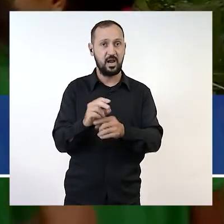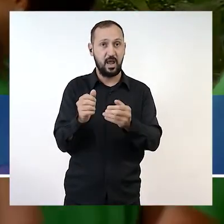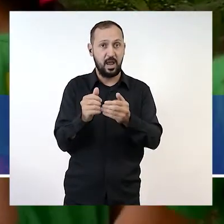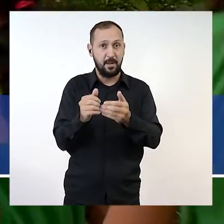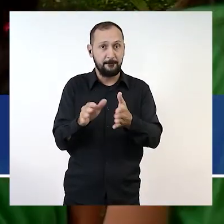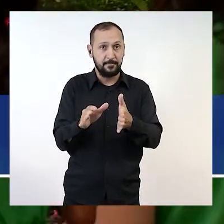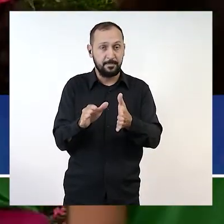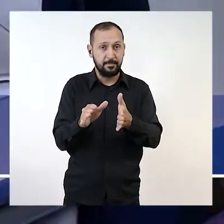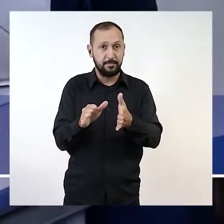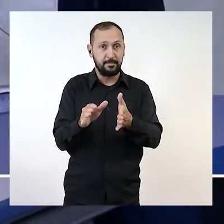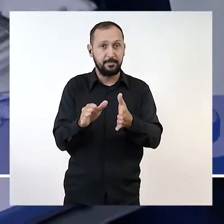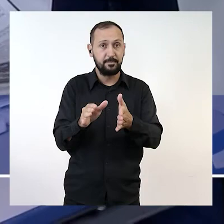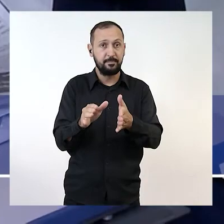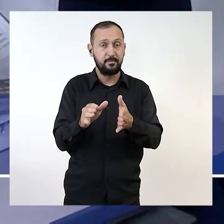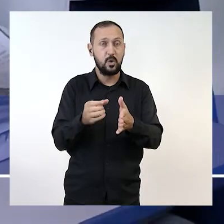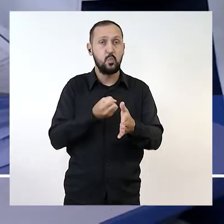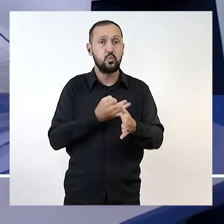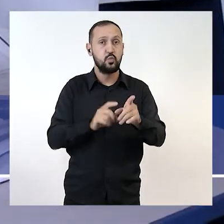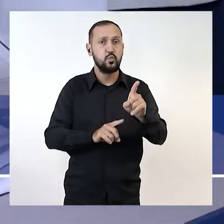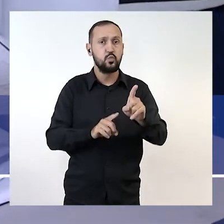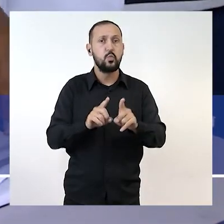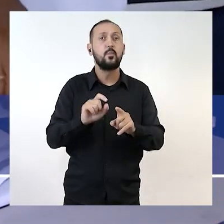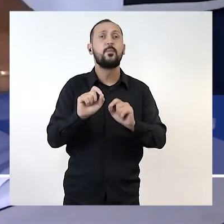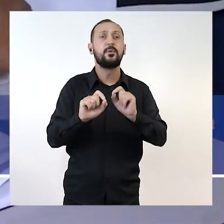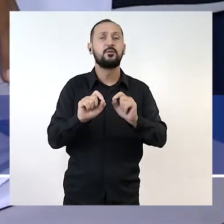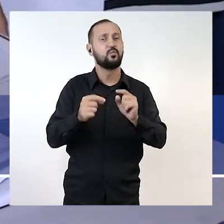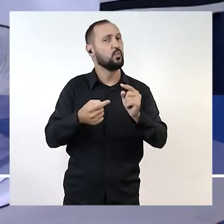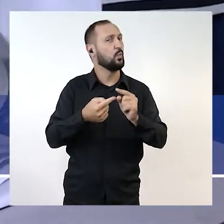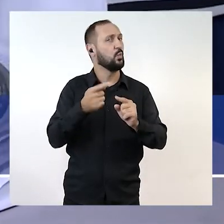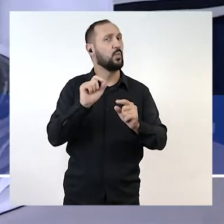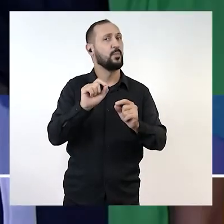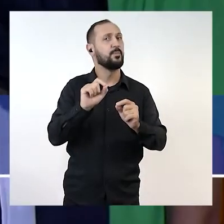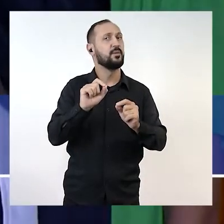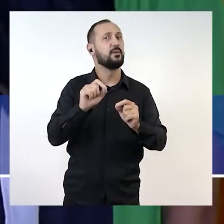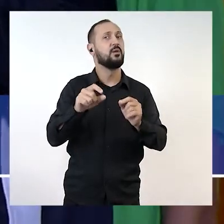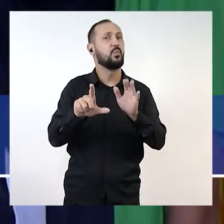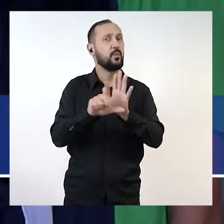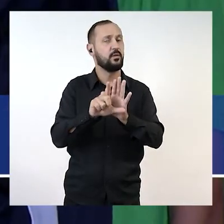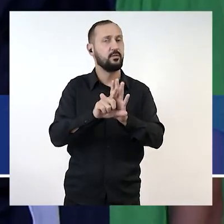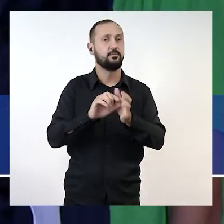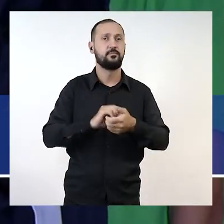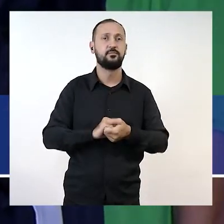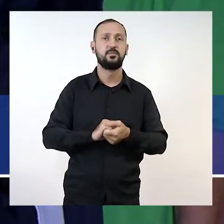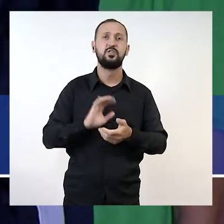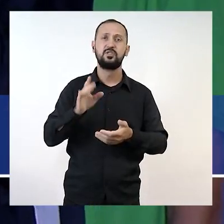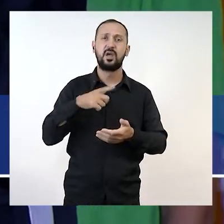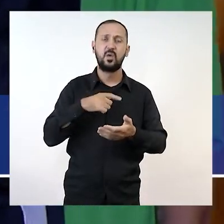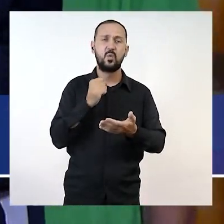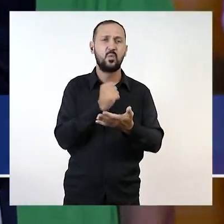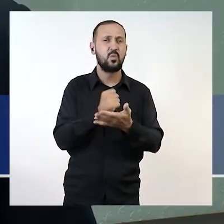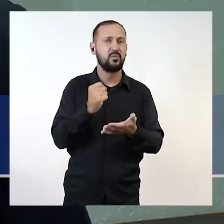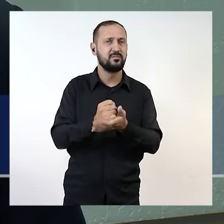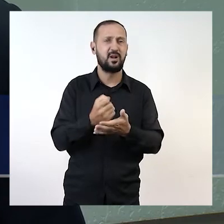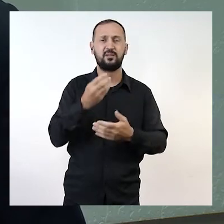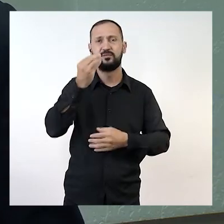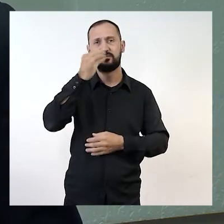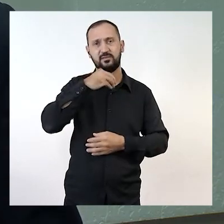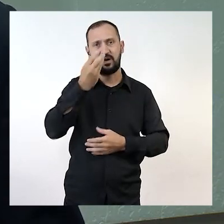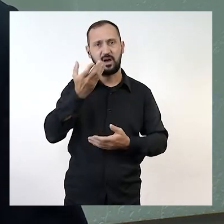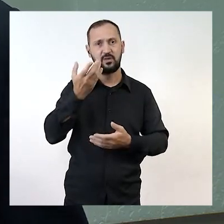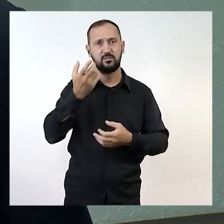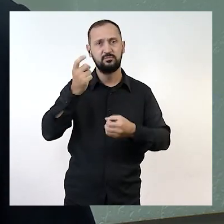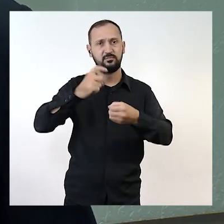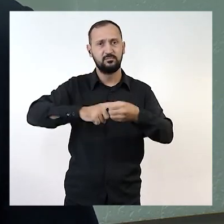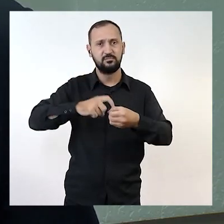vagas oferecidas para professores temporários e efetivos não está de acordo com a lei. Já é um